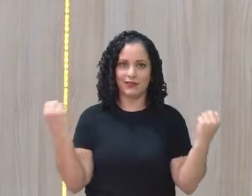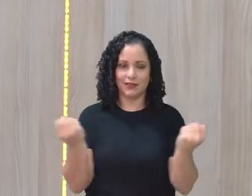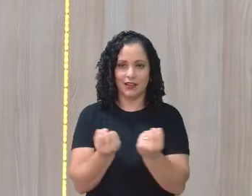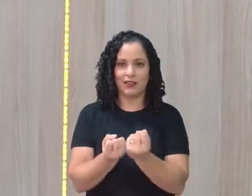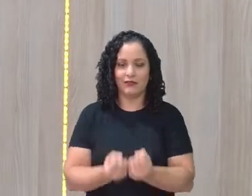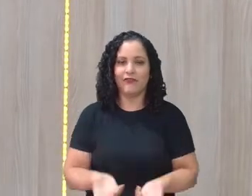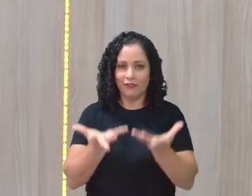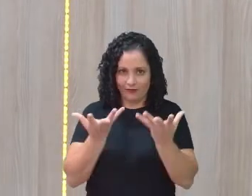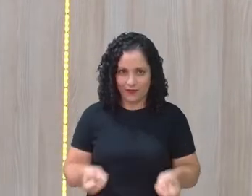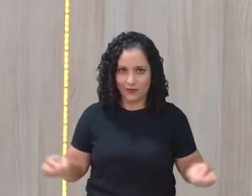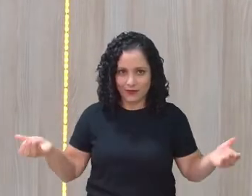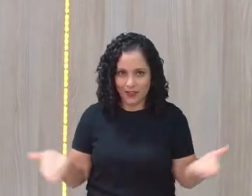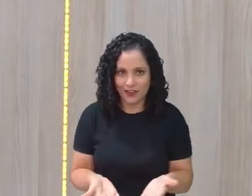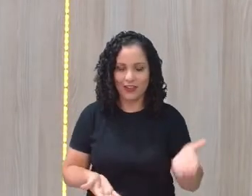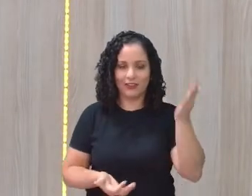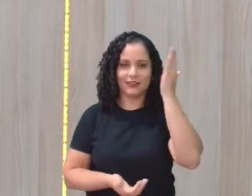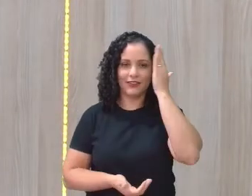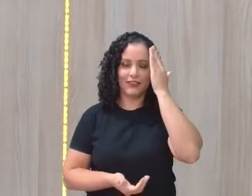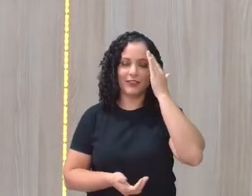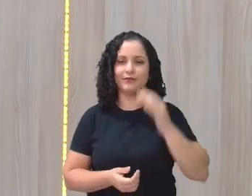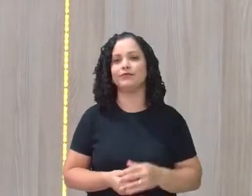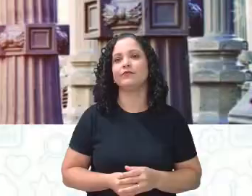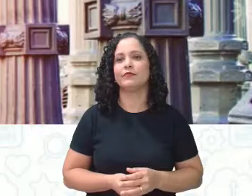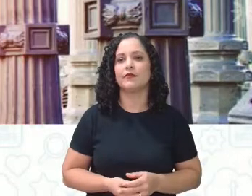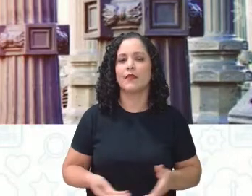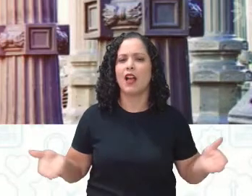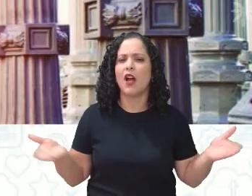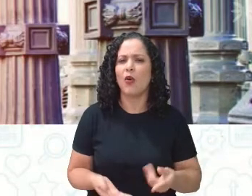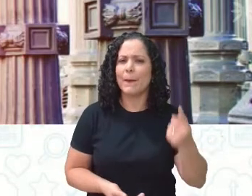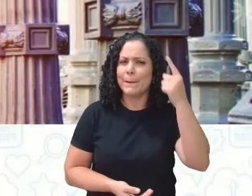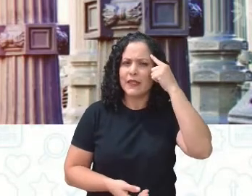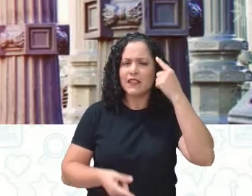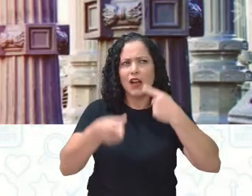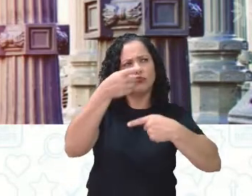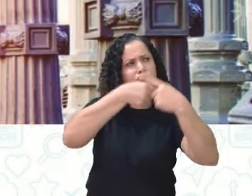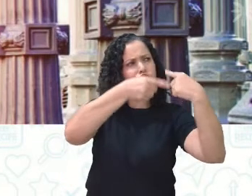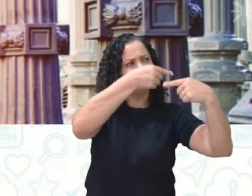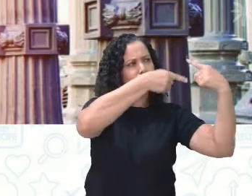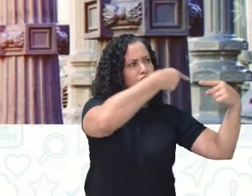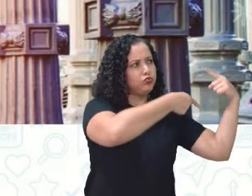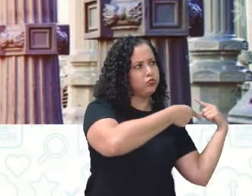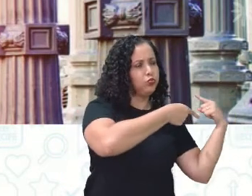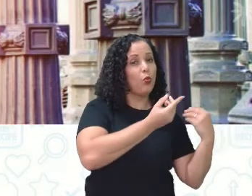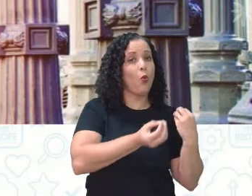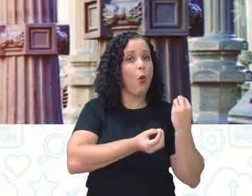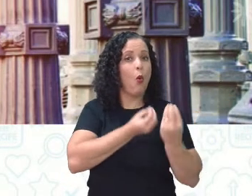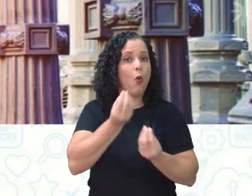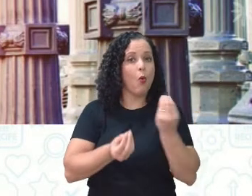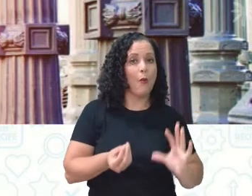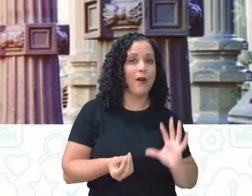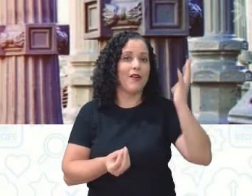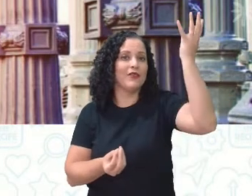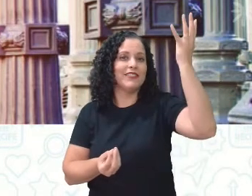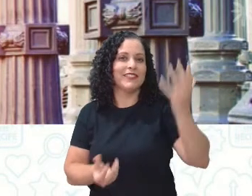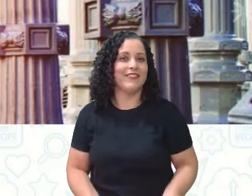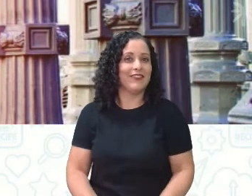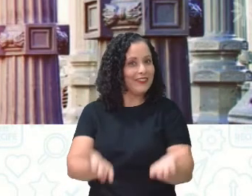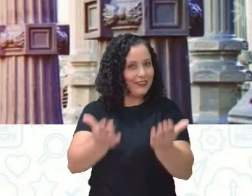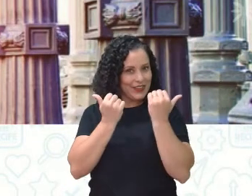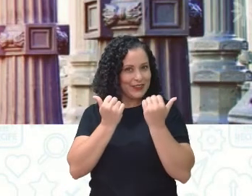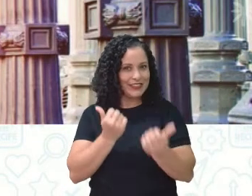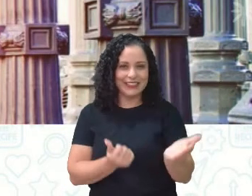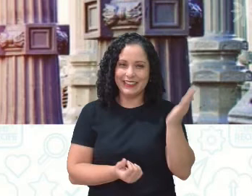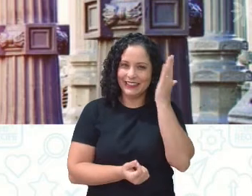Vamos entender aqui, olha. Vamos voltar ao passado e descobrir como tudo isso aconteceu. Vamos lá, professor Gilson? Vamos embora, vamos